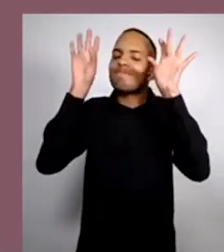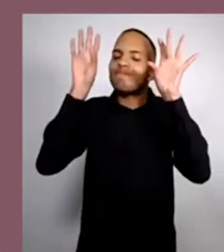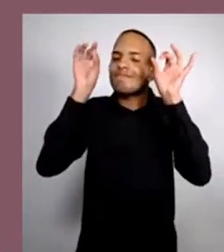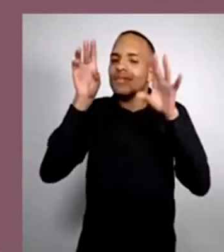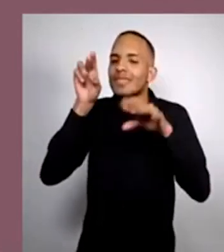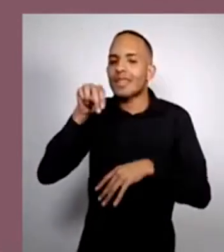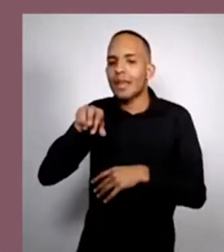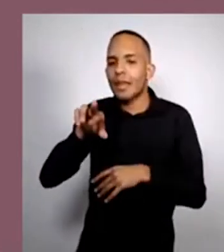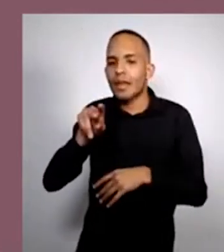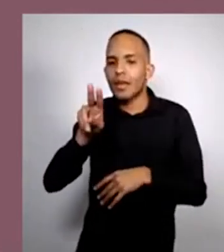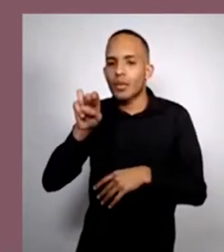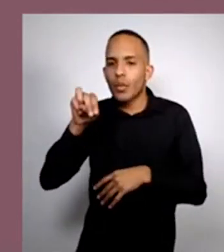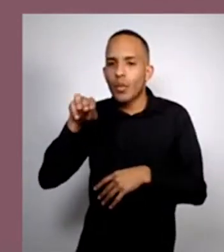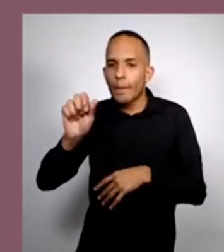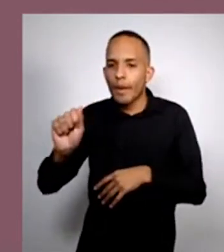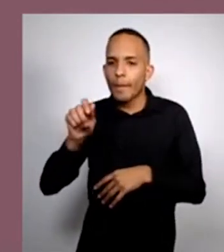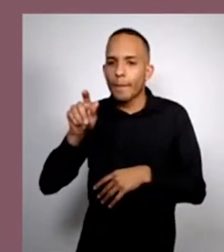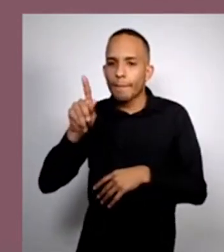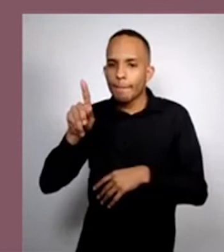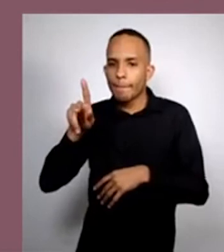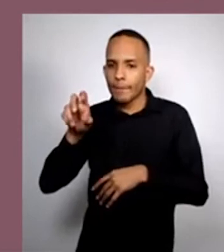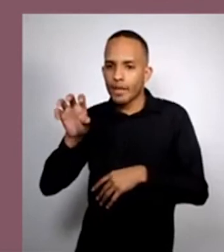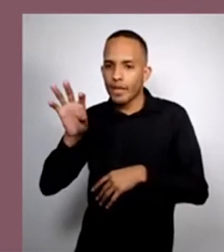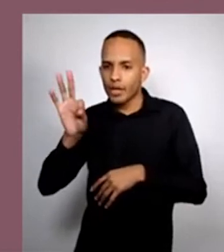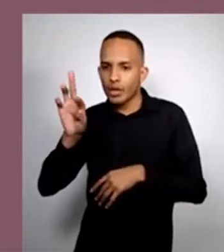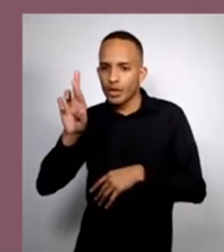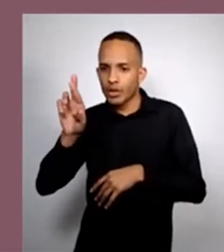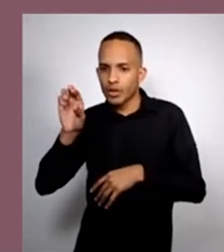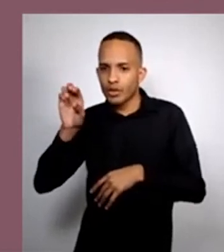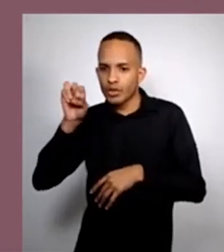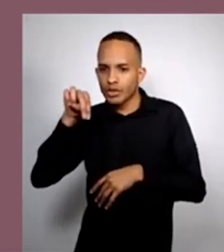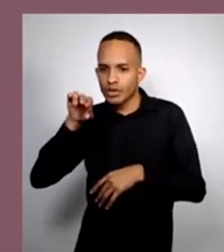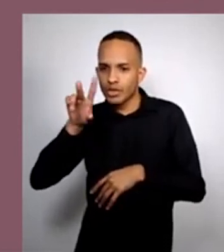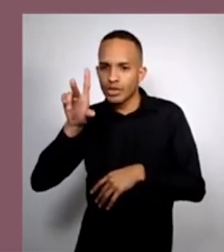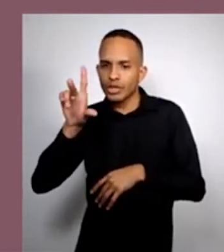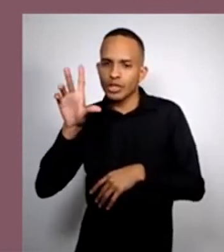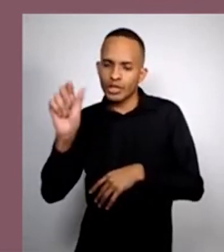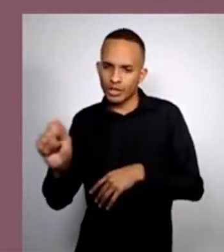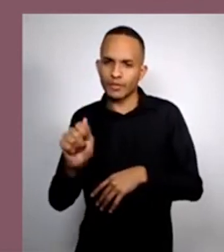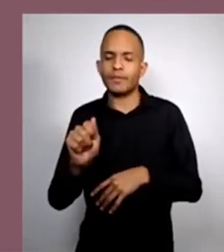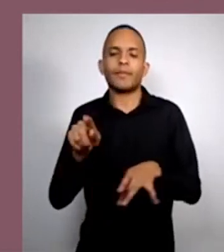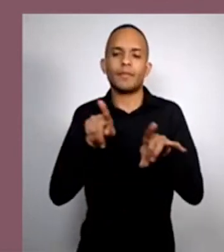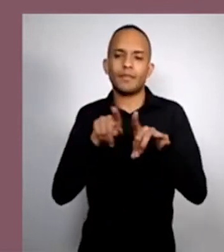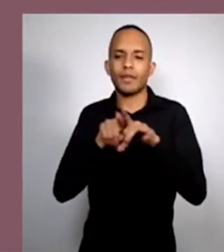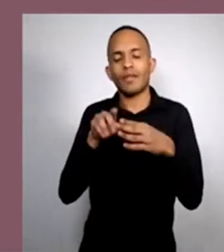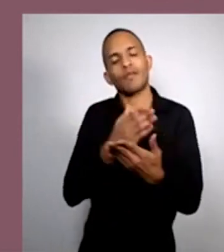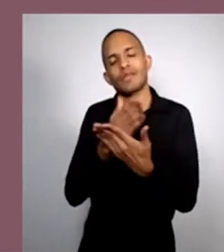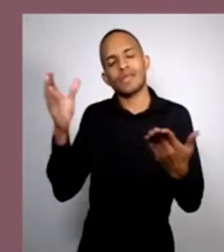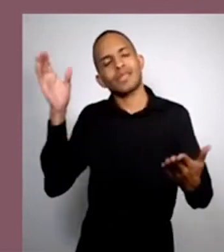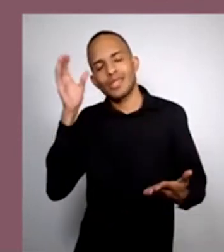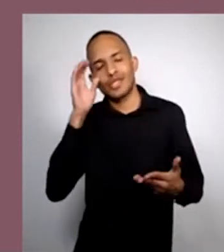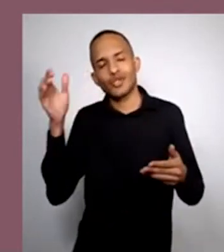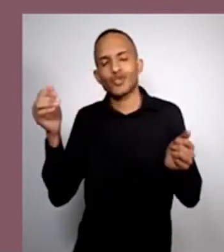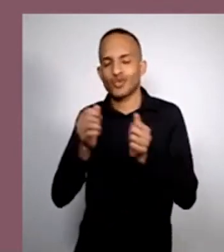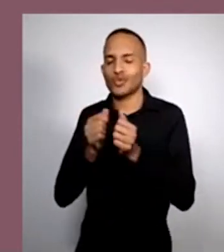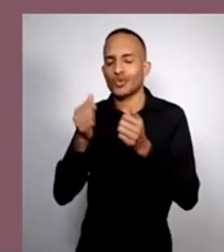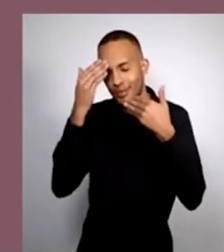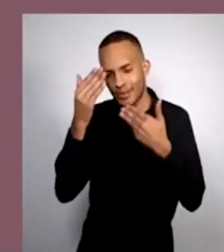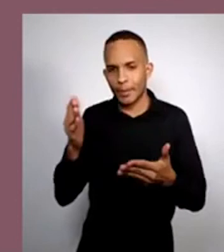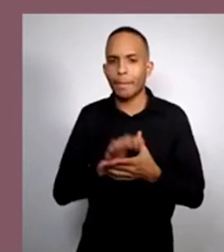com a Petrolina, agradeço o Fabiano e todos vocês que estavam aqui assistindo a gente. Obrigado,